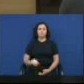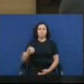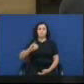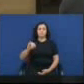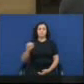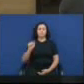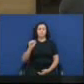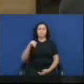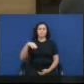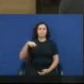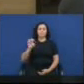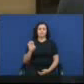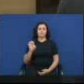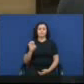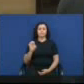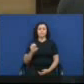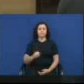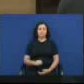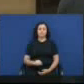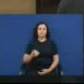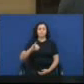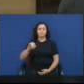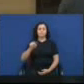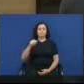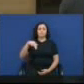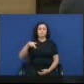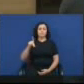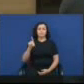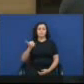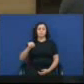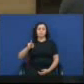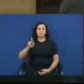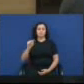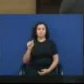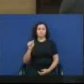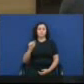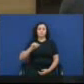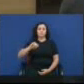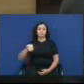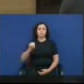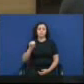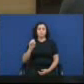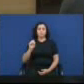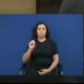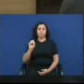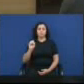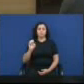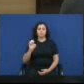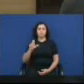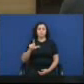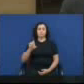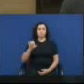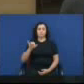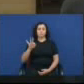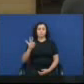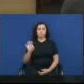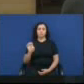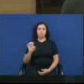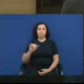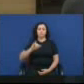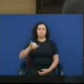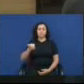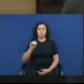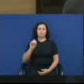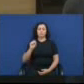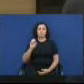Jaime Risso, Jandira Gordinho, José Barbosa Leite, José